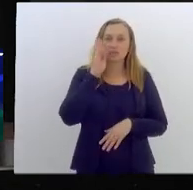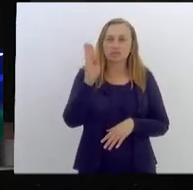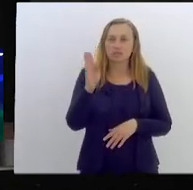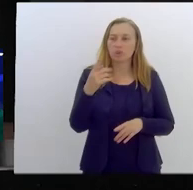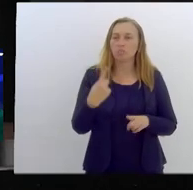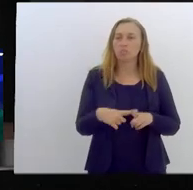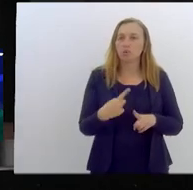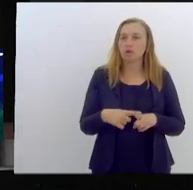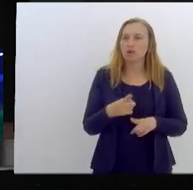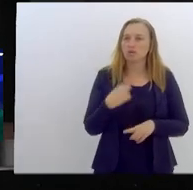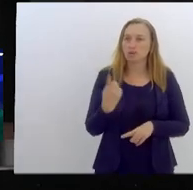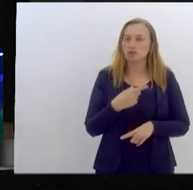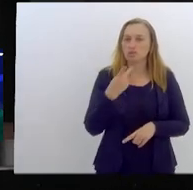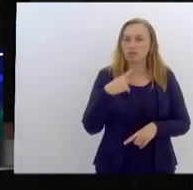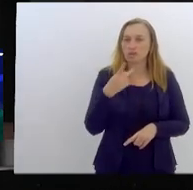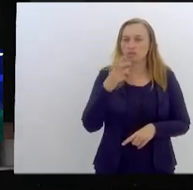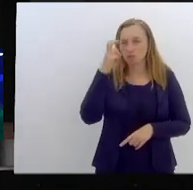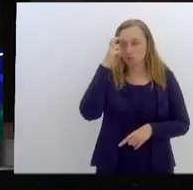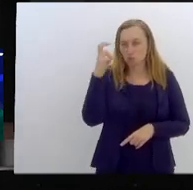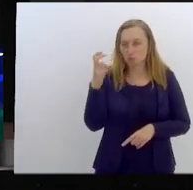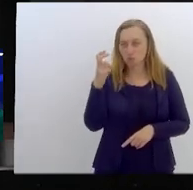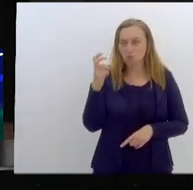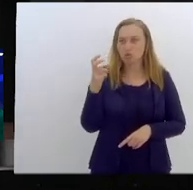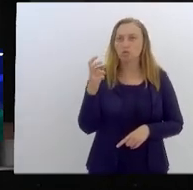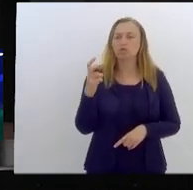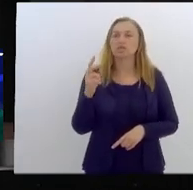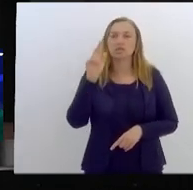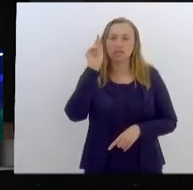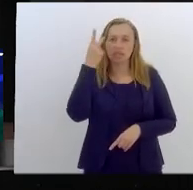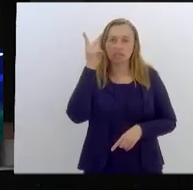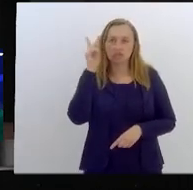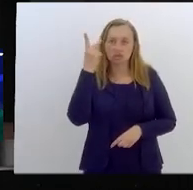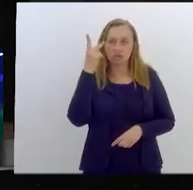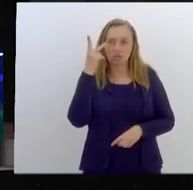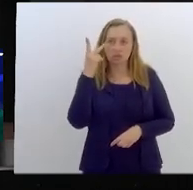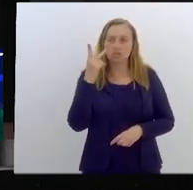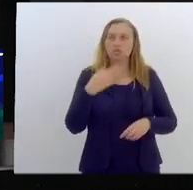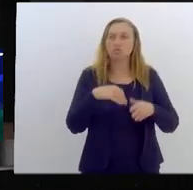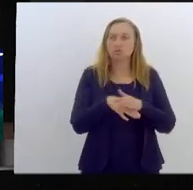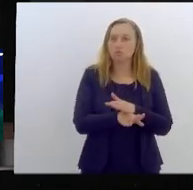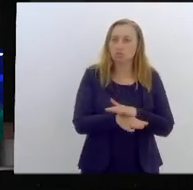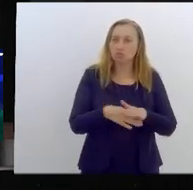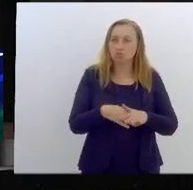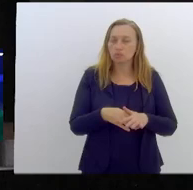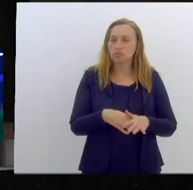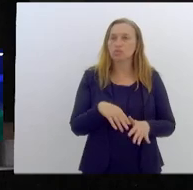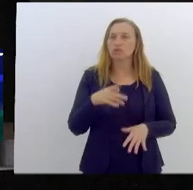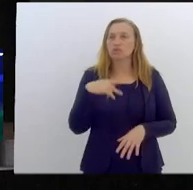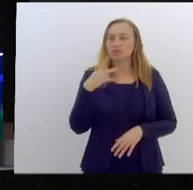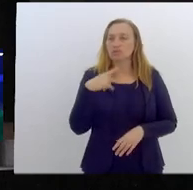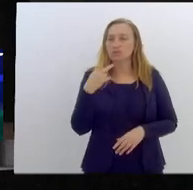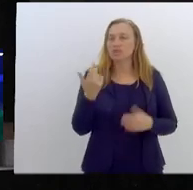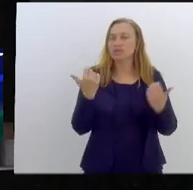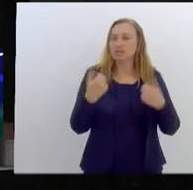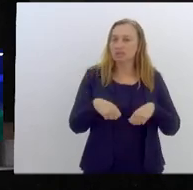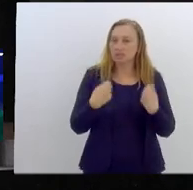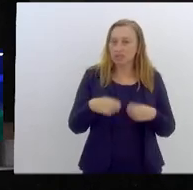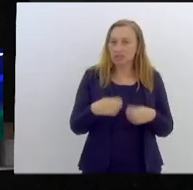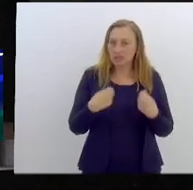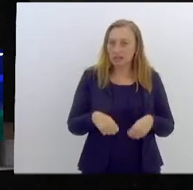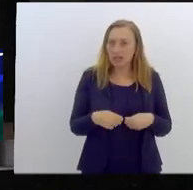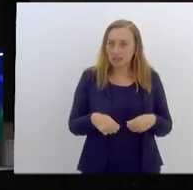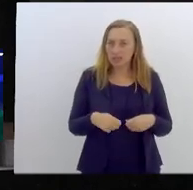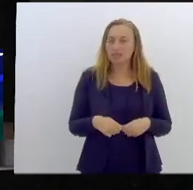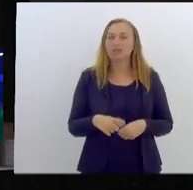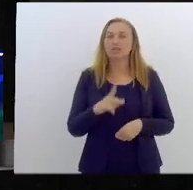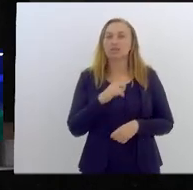porque quando nós falamos de cultura, falamos da história, falamos de costumes, nós falamos da necessidade